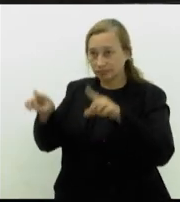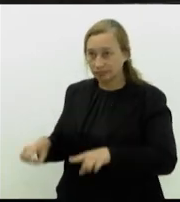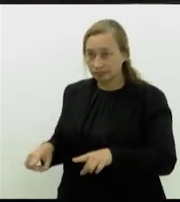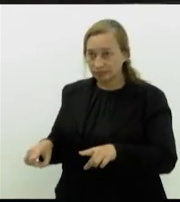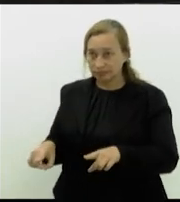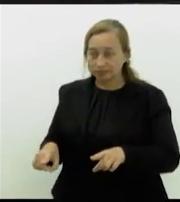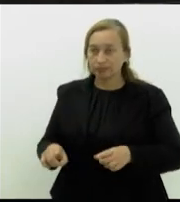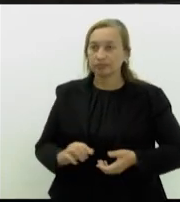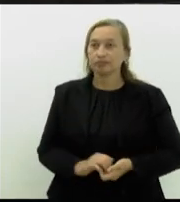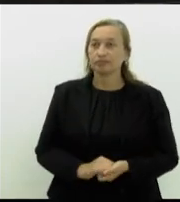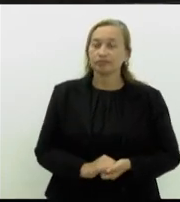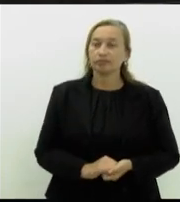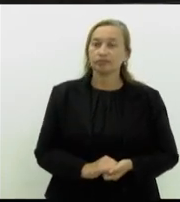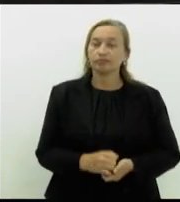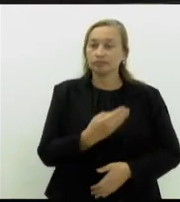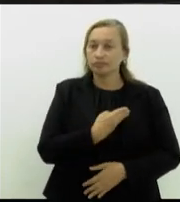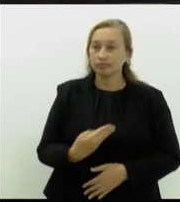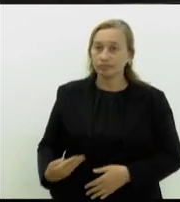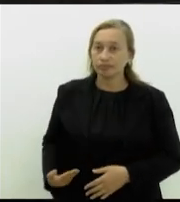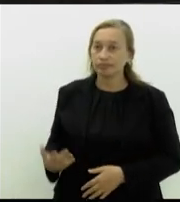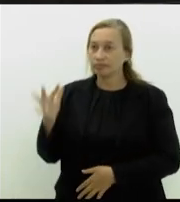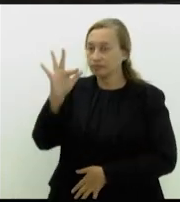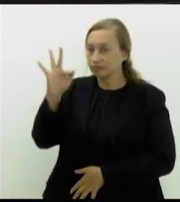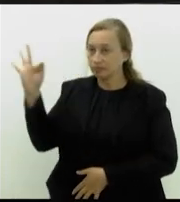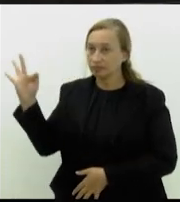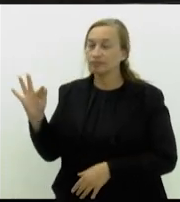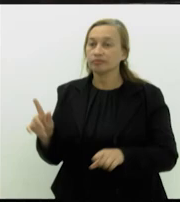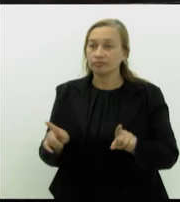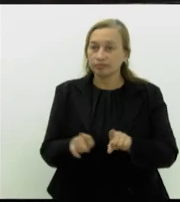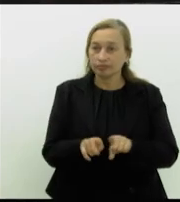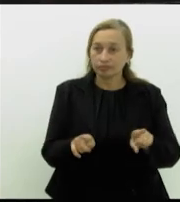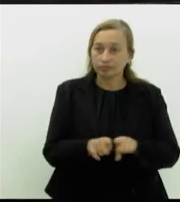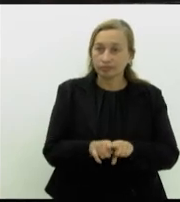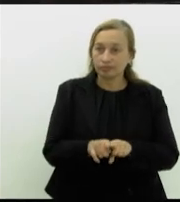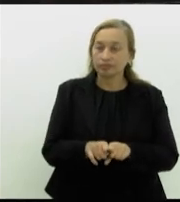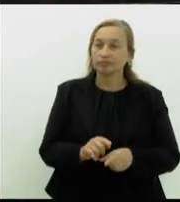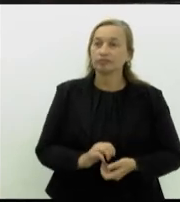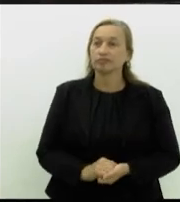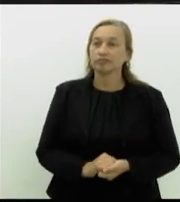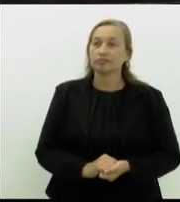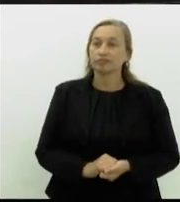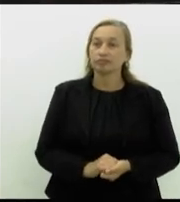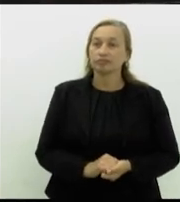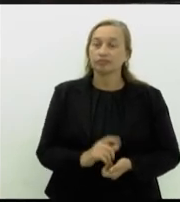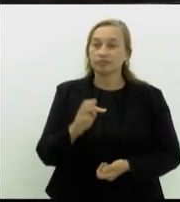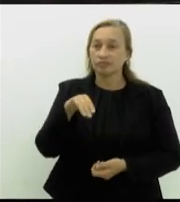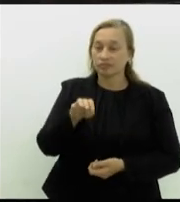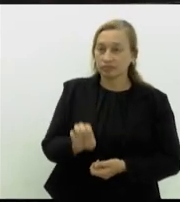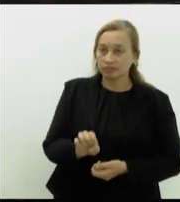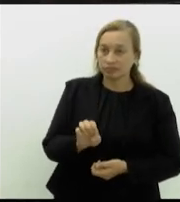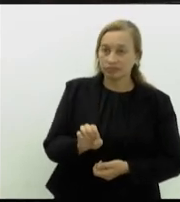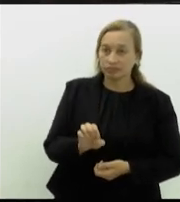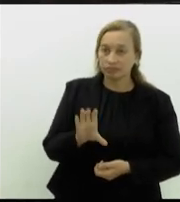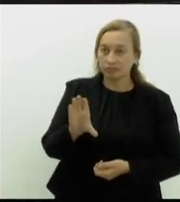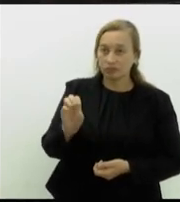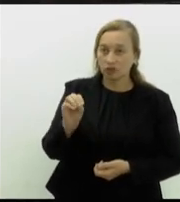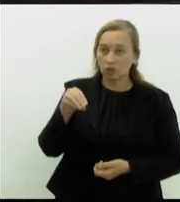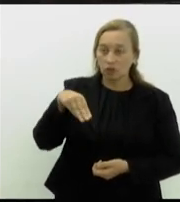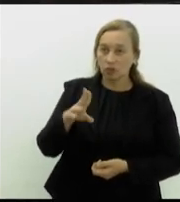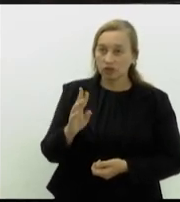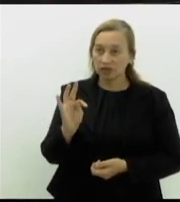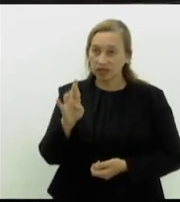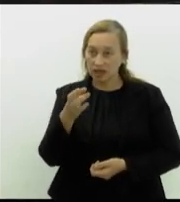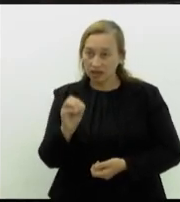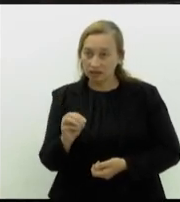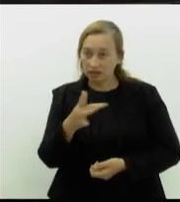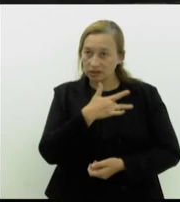que são servidores públicos federais, como também com os agentes comunitários de saúde e os agentes de combate